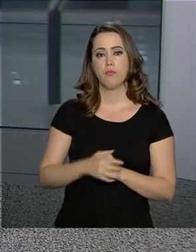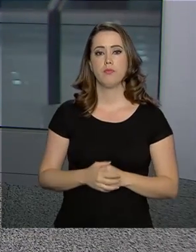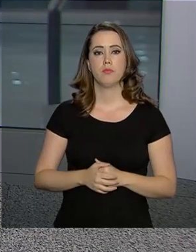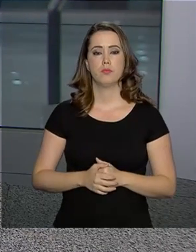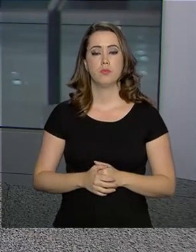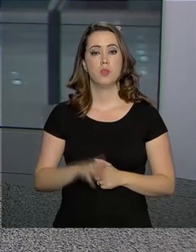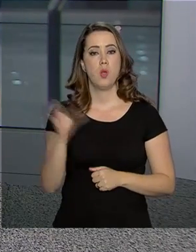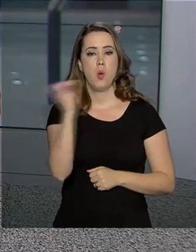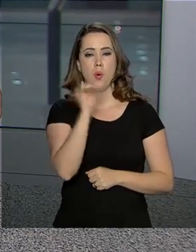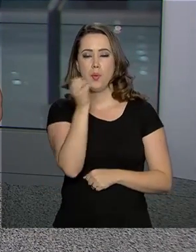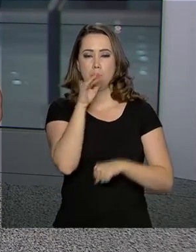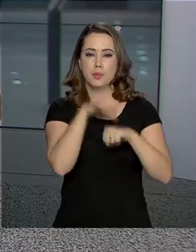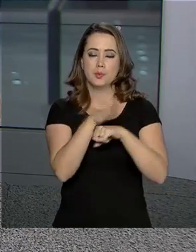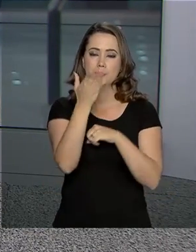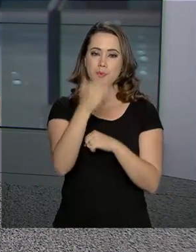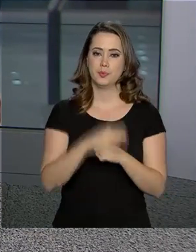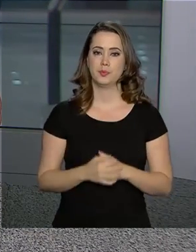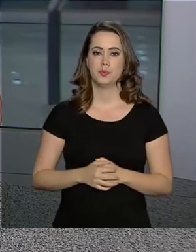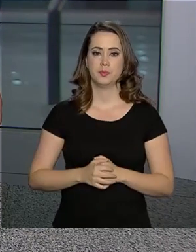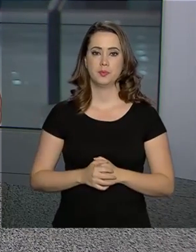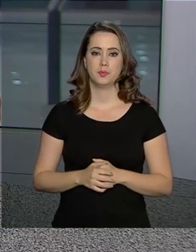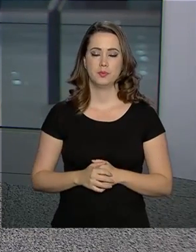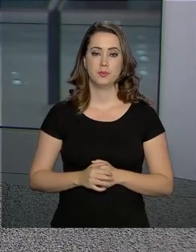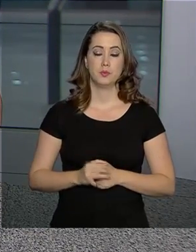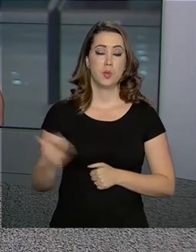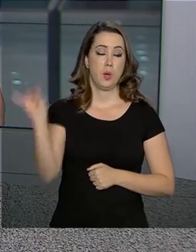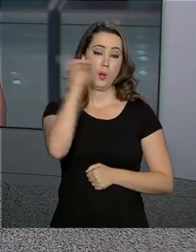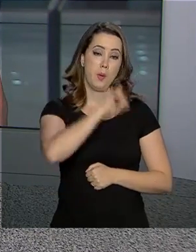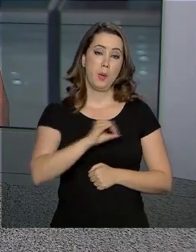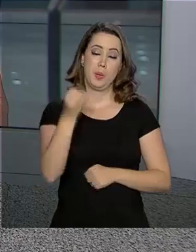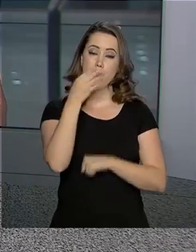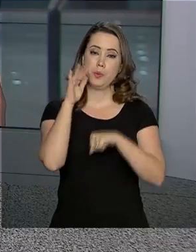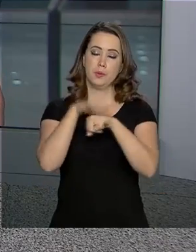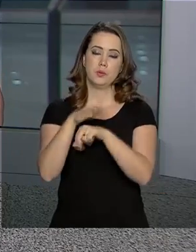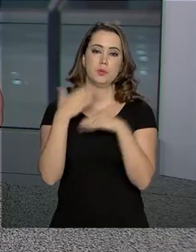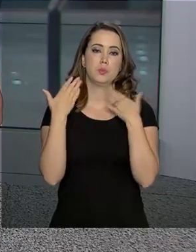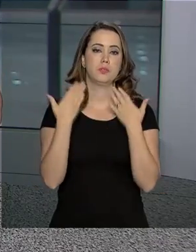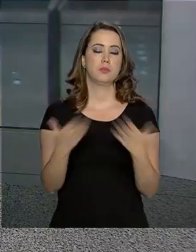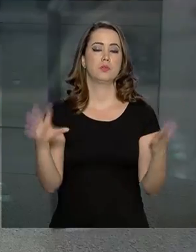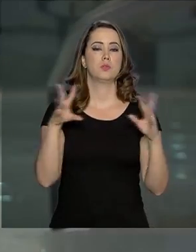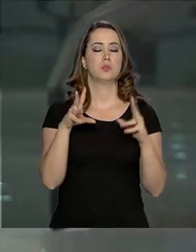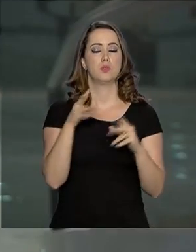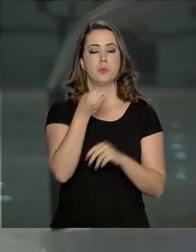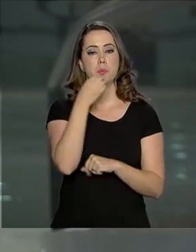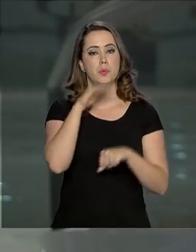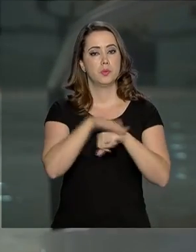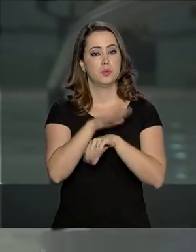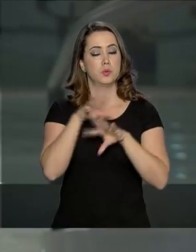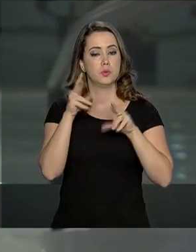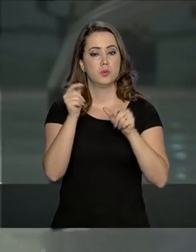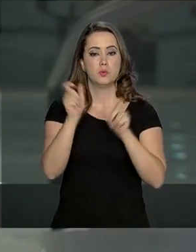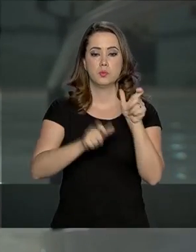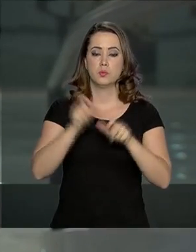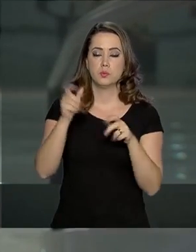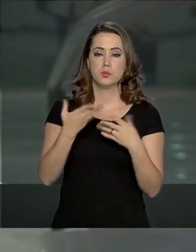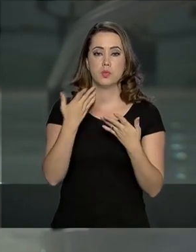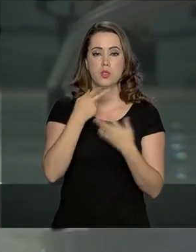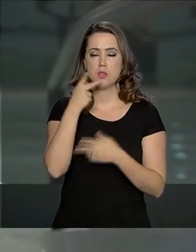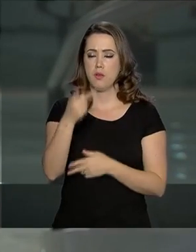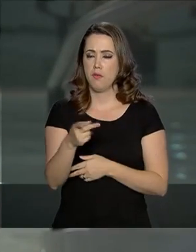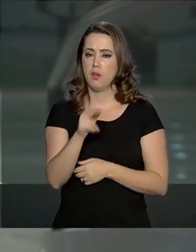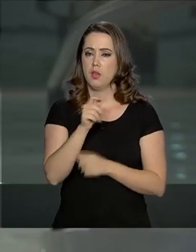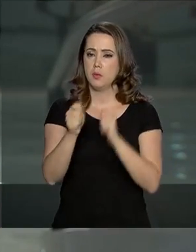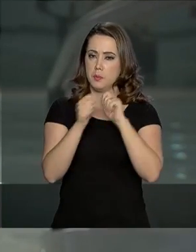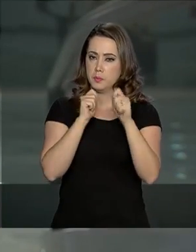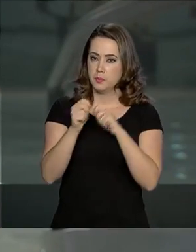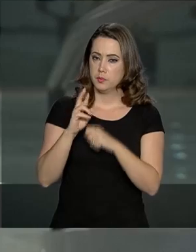Popov. Olá, Daniele, boa noite. Oi, Alessandra, boa noite para você, boa noite a todos. Olha, durante essa declaração à